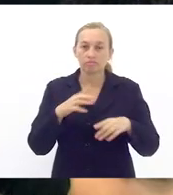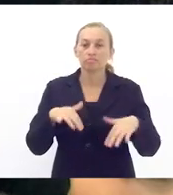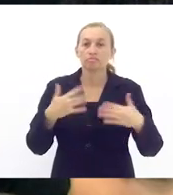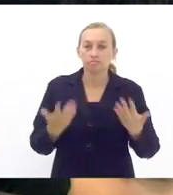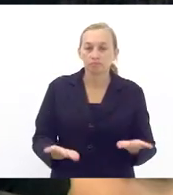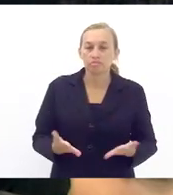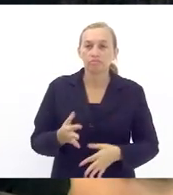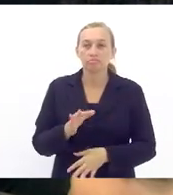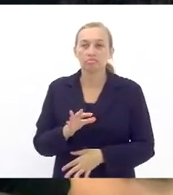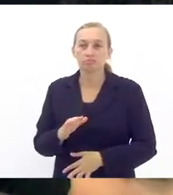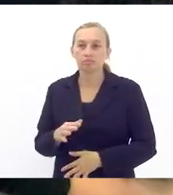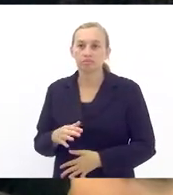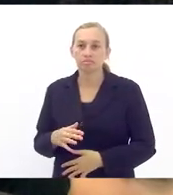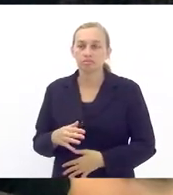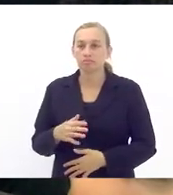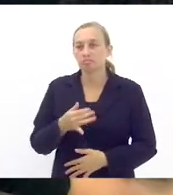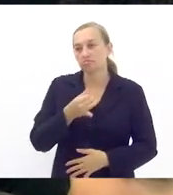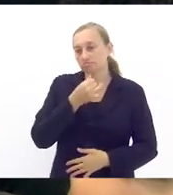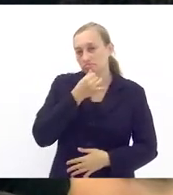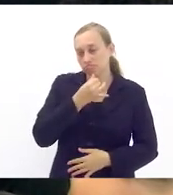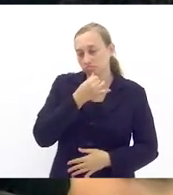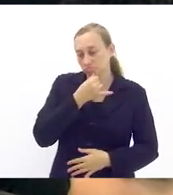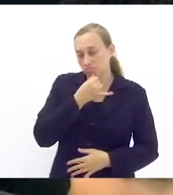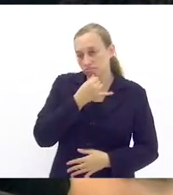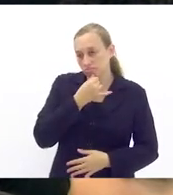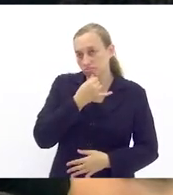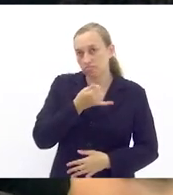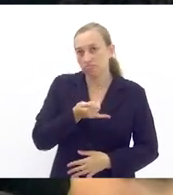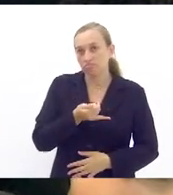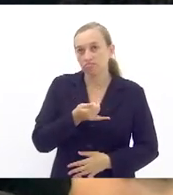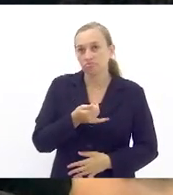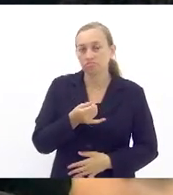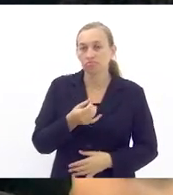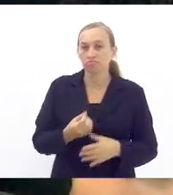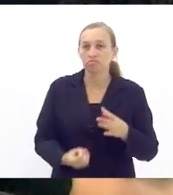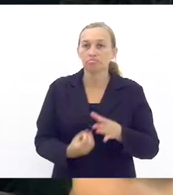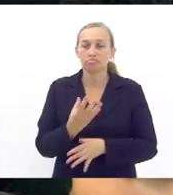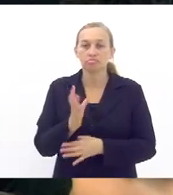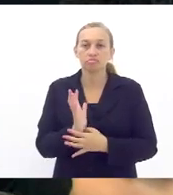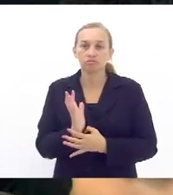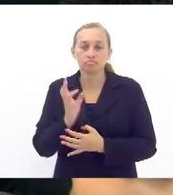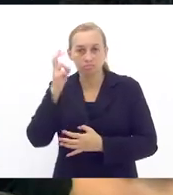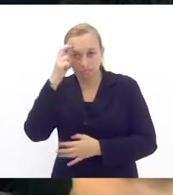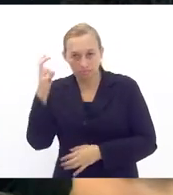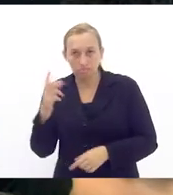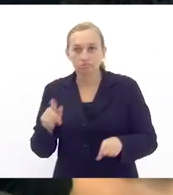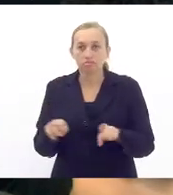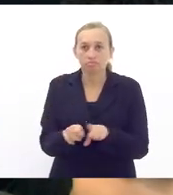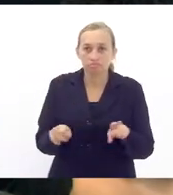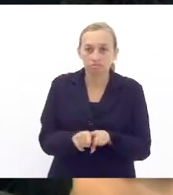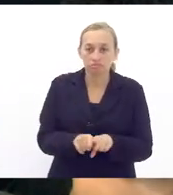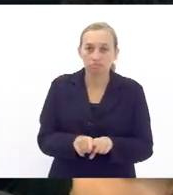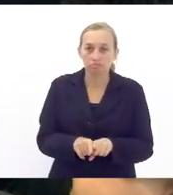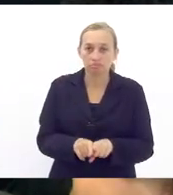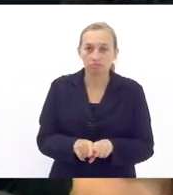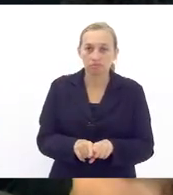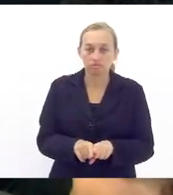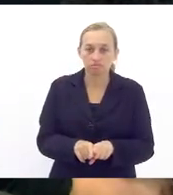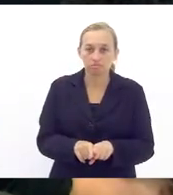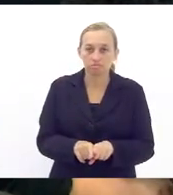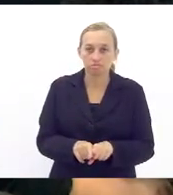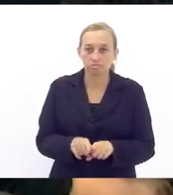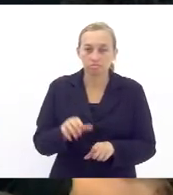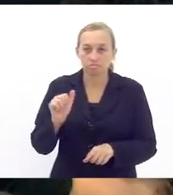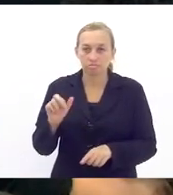pontualmente me toca o coração como uma produtora de Cultura também que vem da do campo das